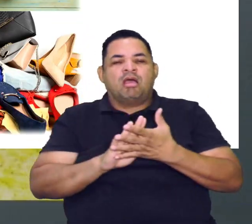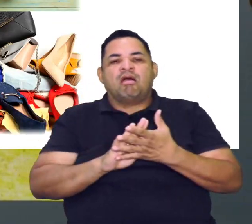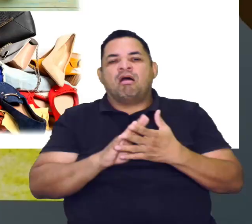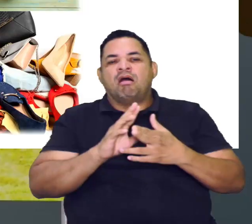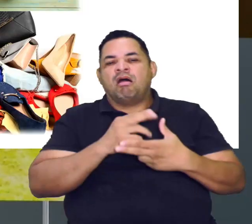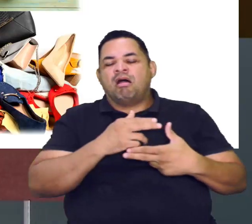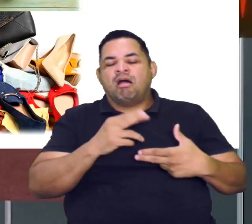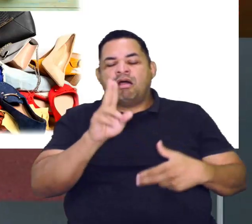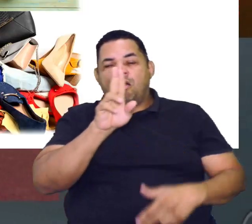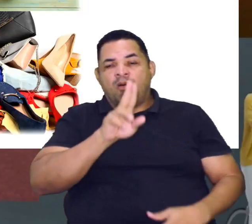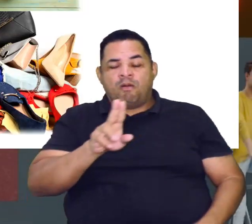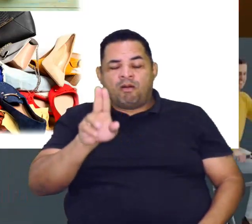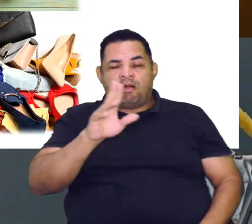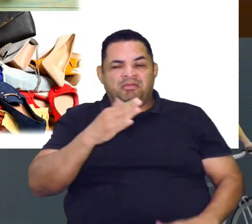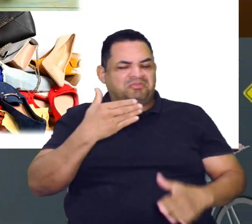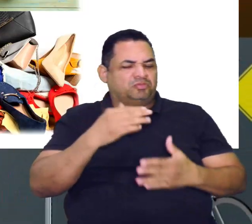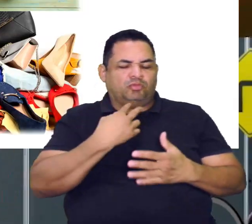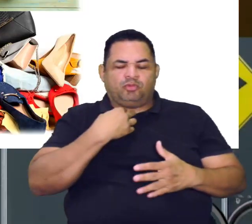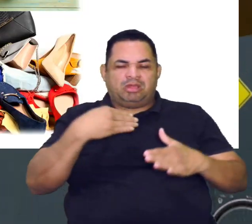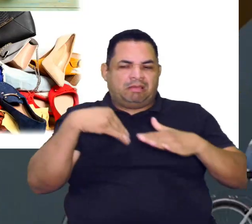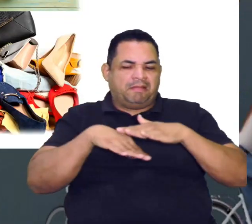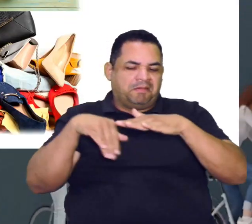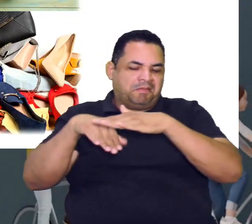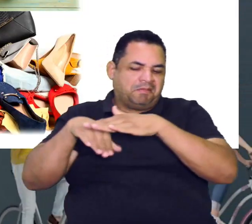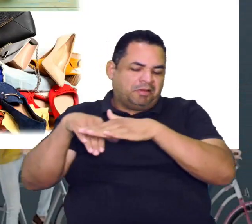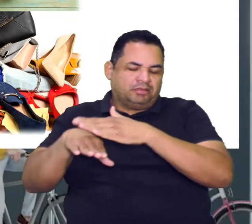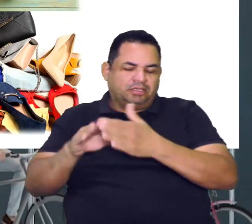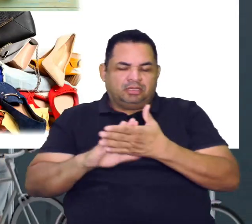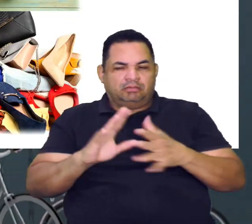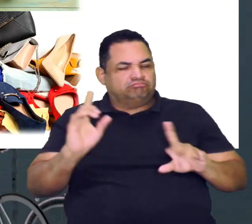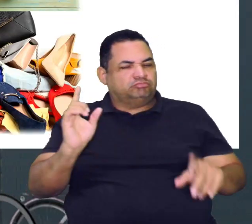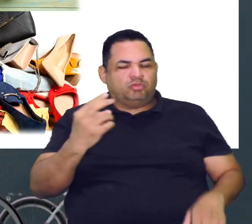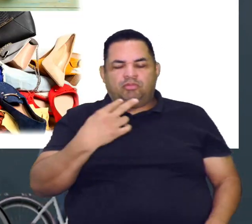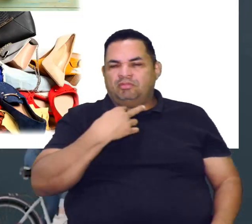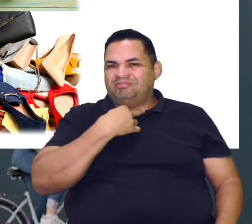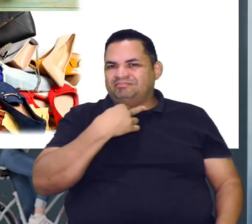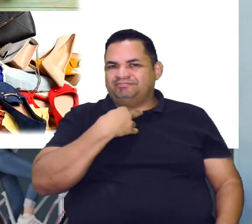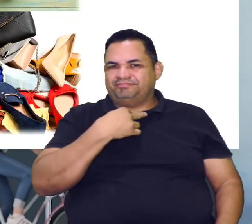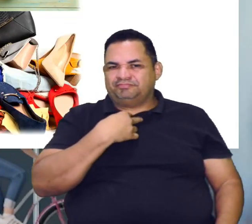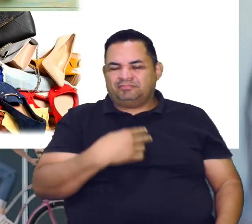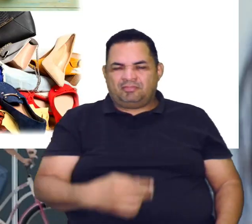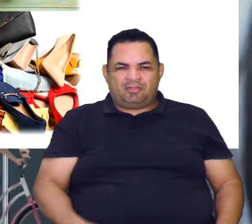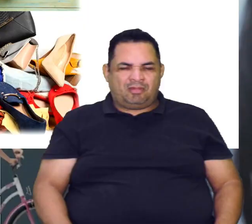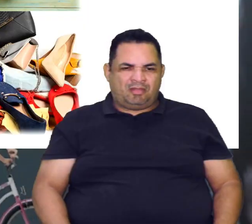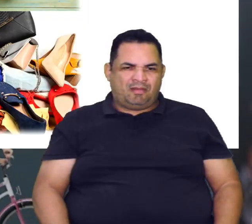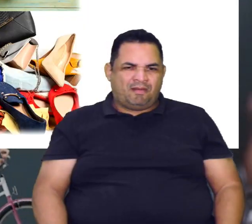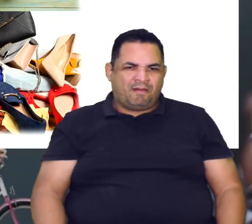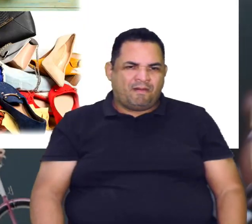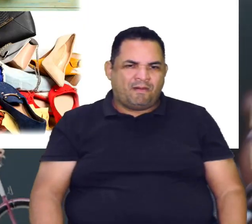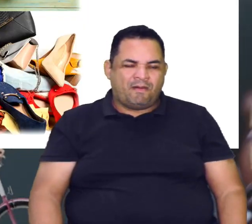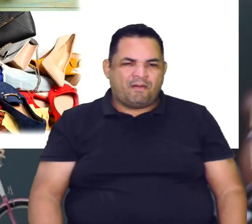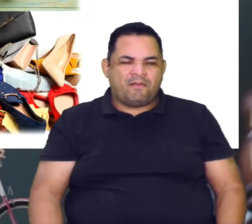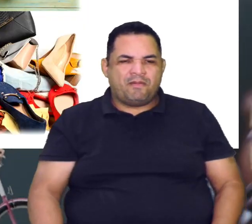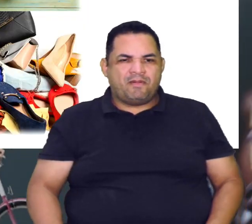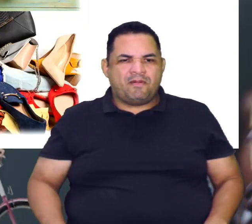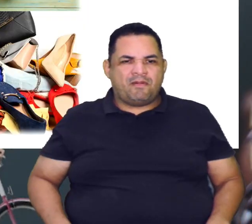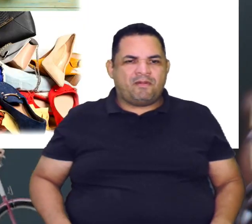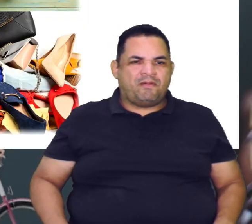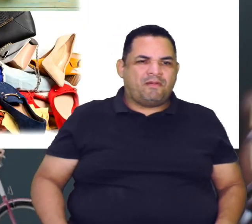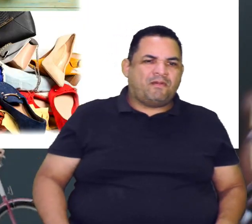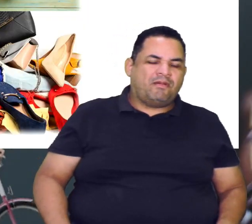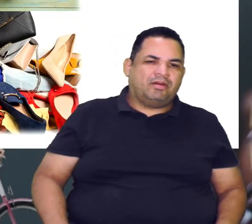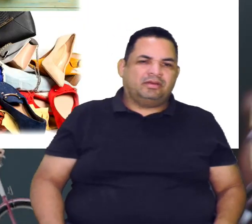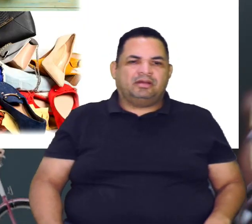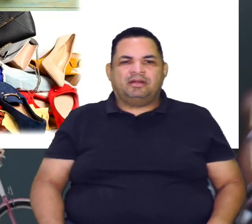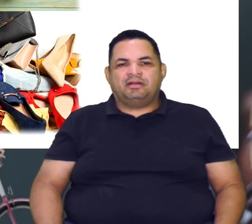Eu não vou simplesmente acumular, né? A questão do acúmulo também exacerbado, ela acaba se demonstrando como uma espécie de